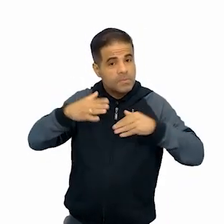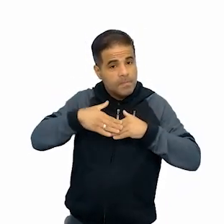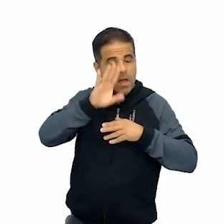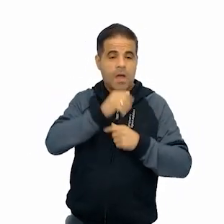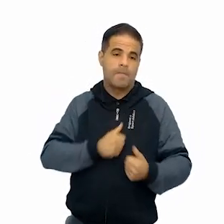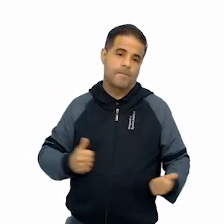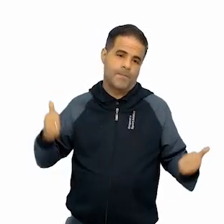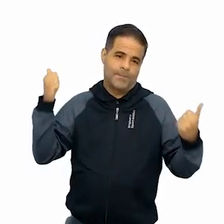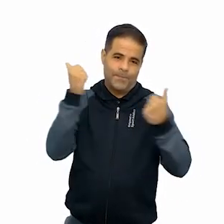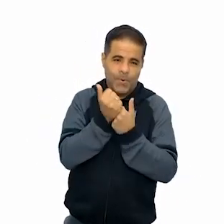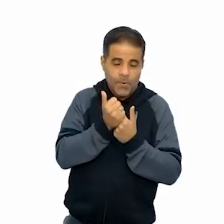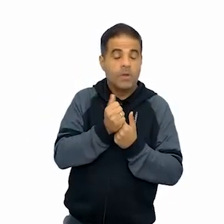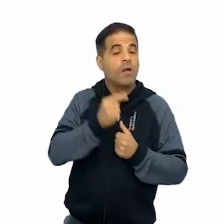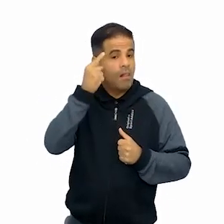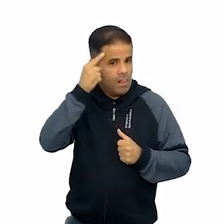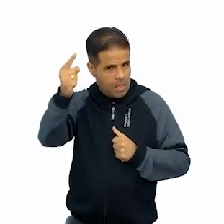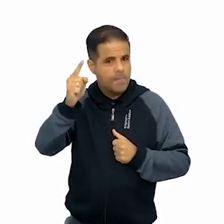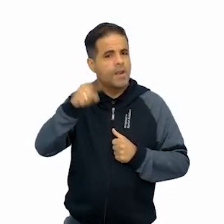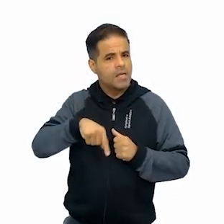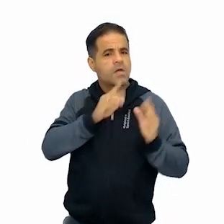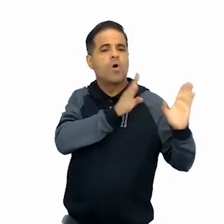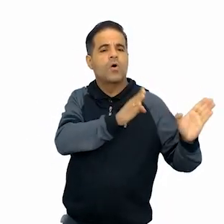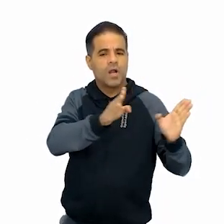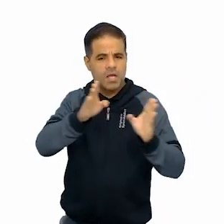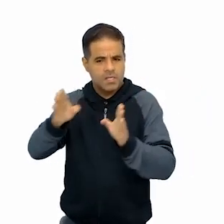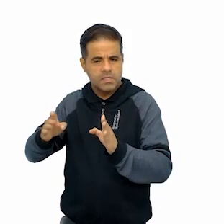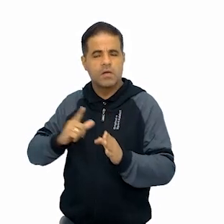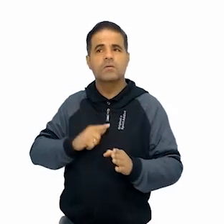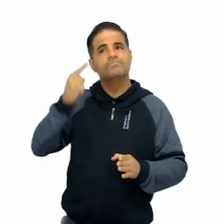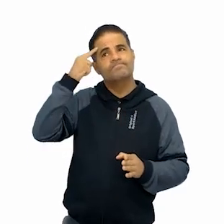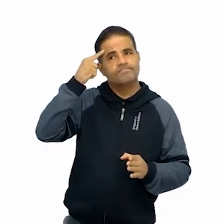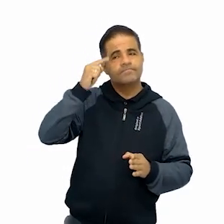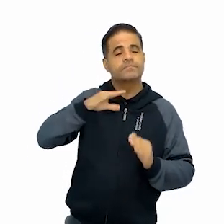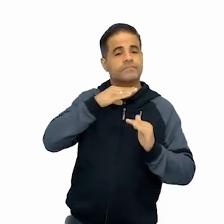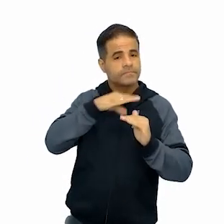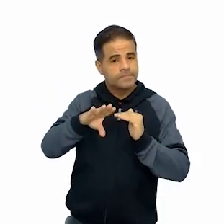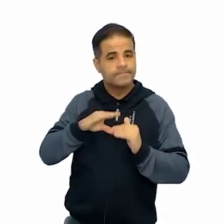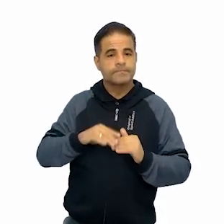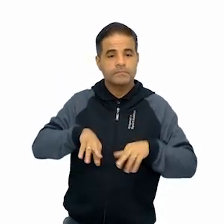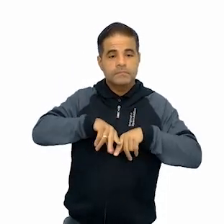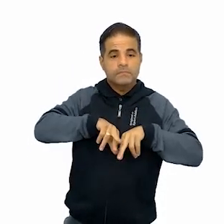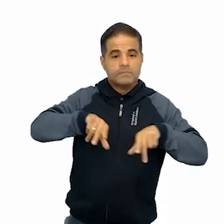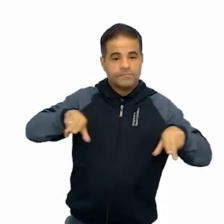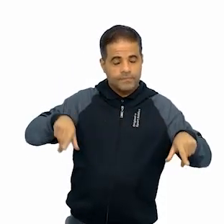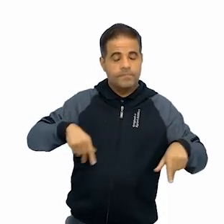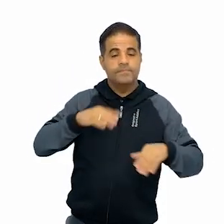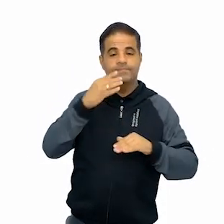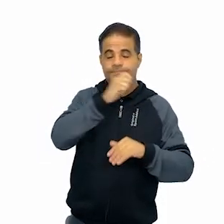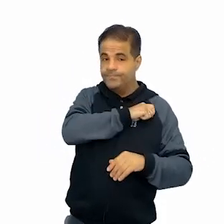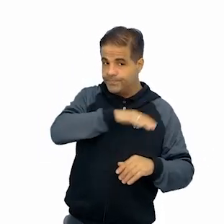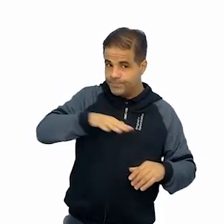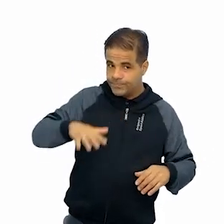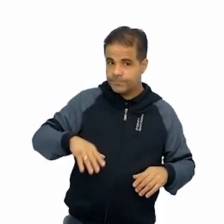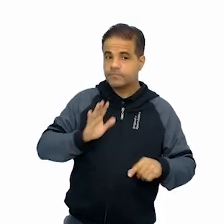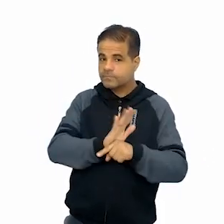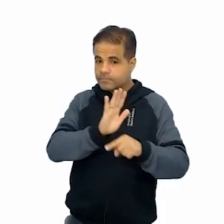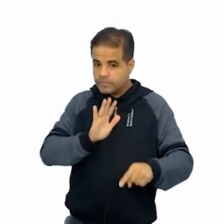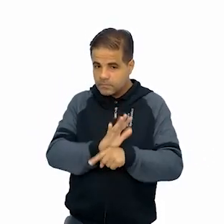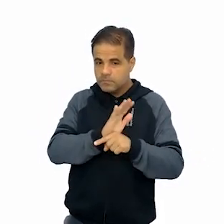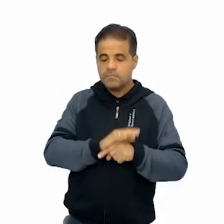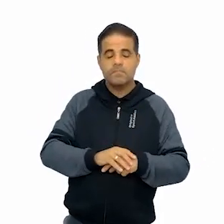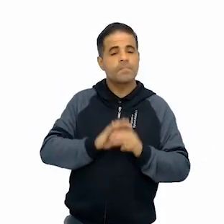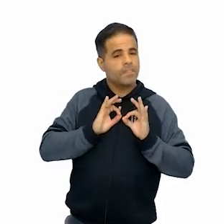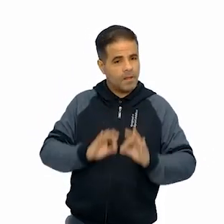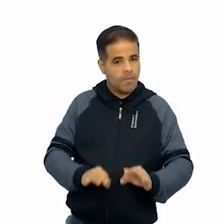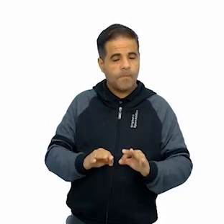apoio. Vale lembrar que esse tipo de organização que considera encaminhamentos diferentes para os alunos contribui para que,